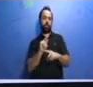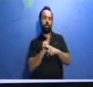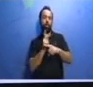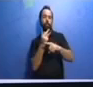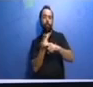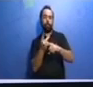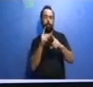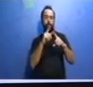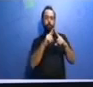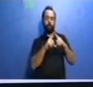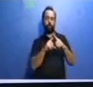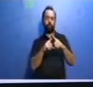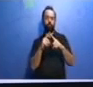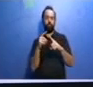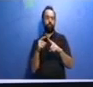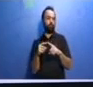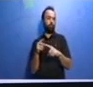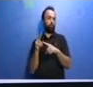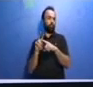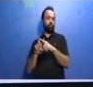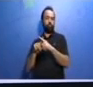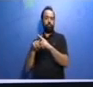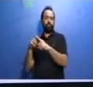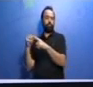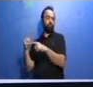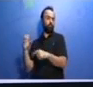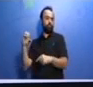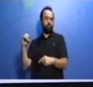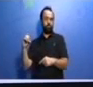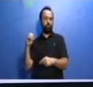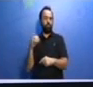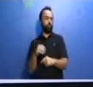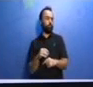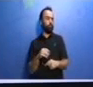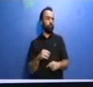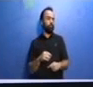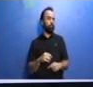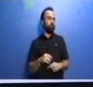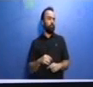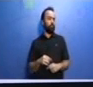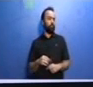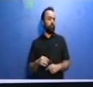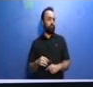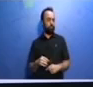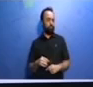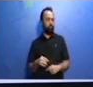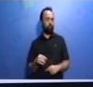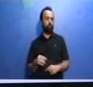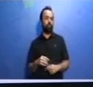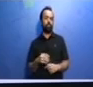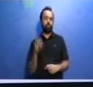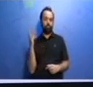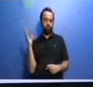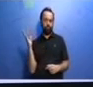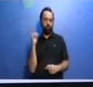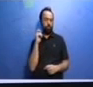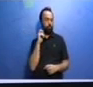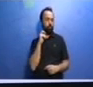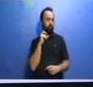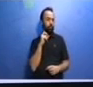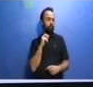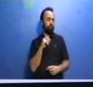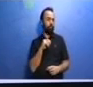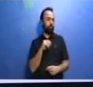Então, eu teria 4 hidrogênios. E 2 vezes 1, né, que aqui não tem nada, é ele mesmo, seria 2